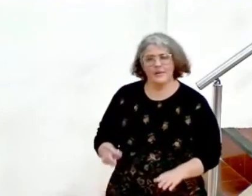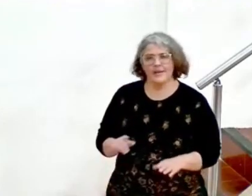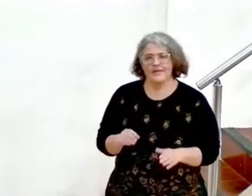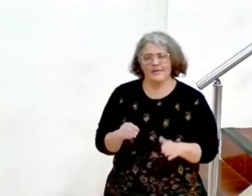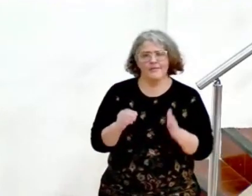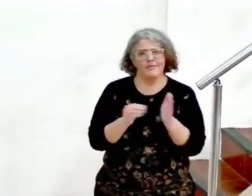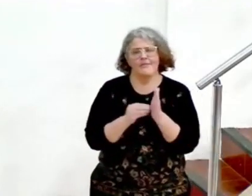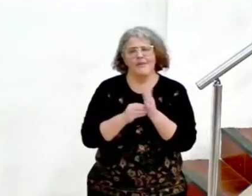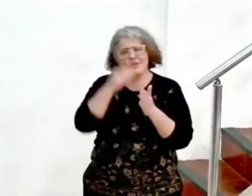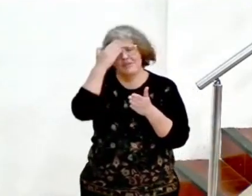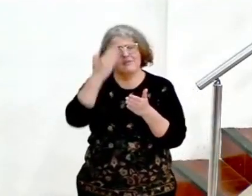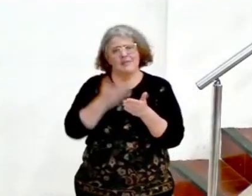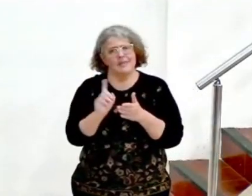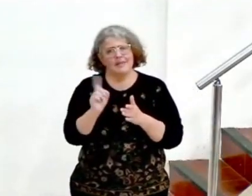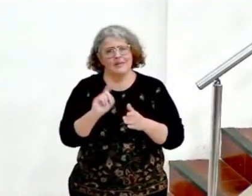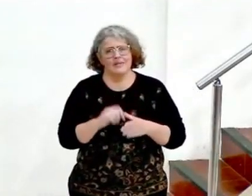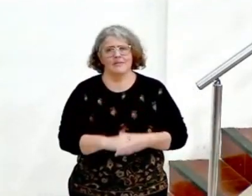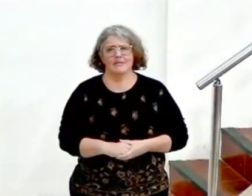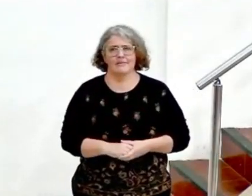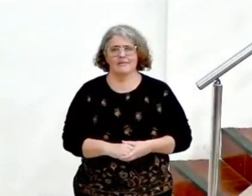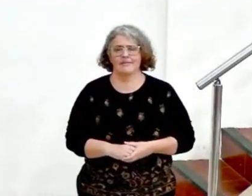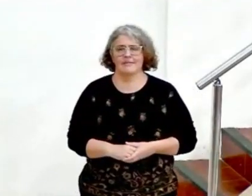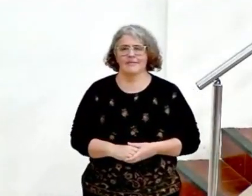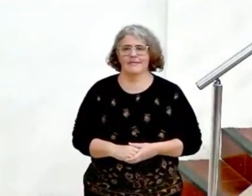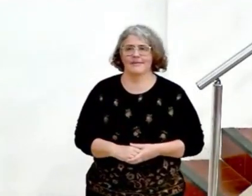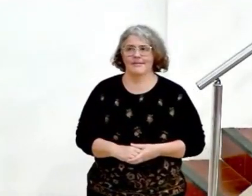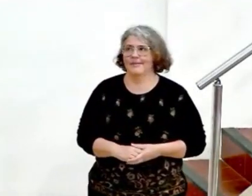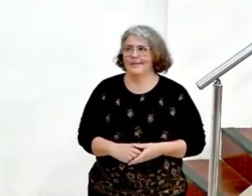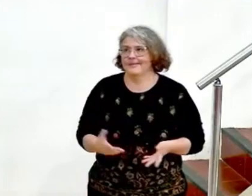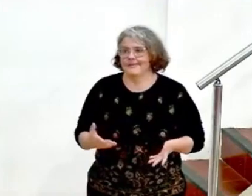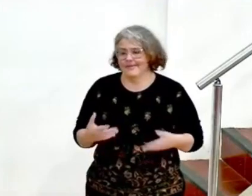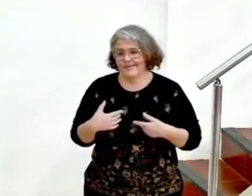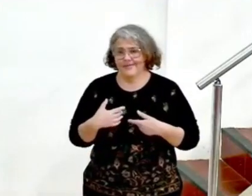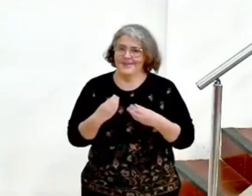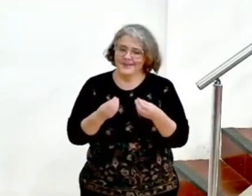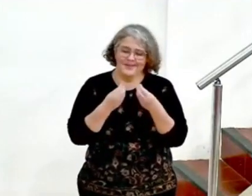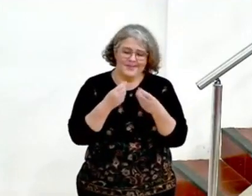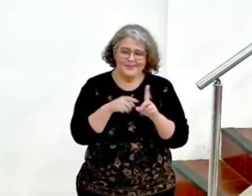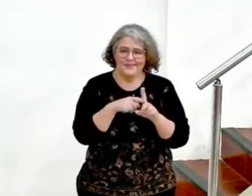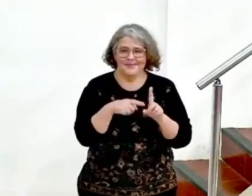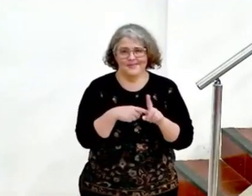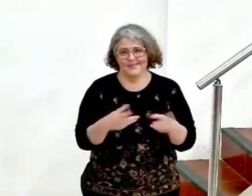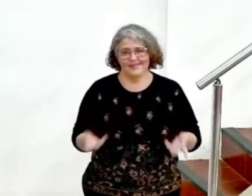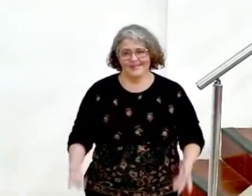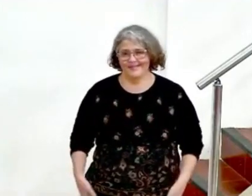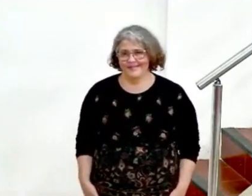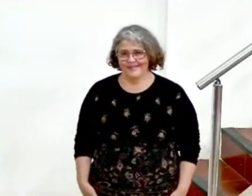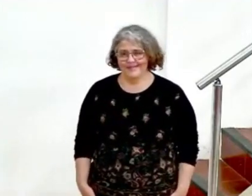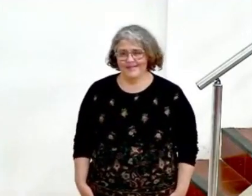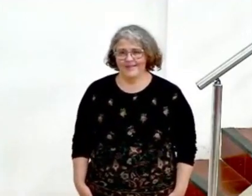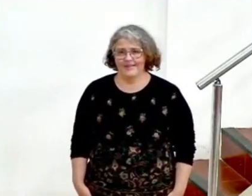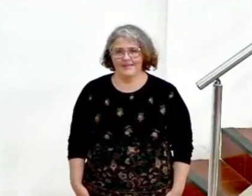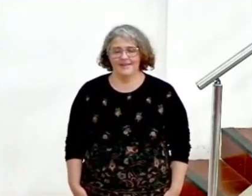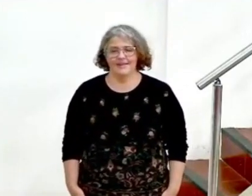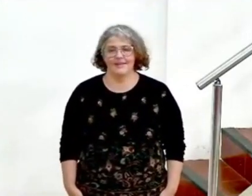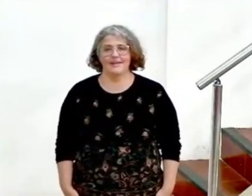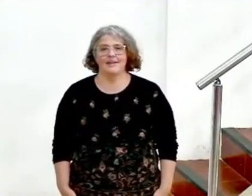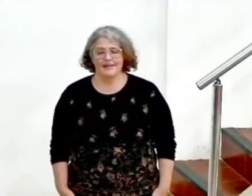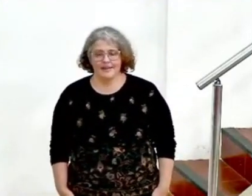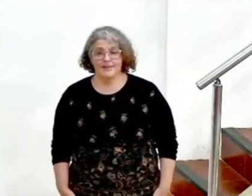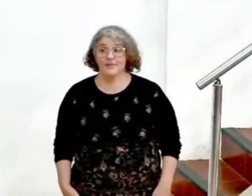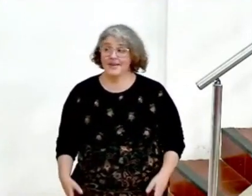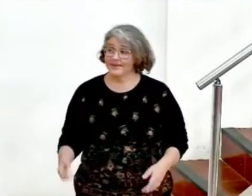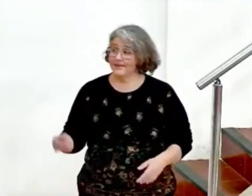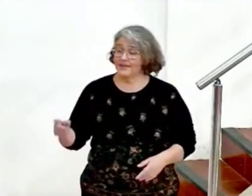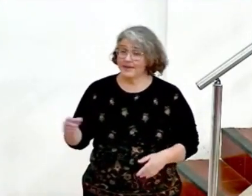Mas Deus revela isso para ele, e ele vai crer no Senhor. Porque agora Deus vai dar